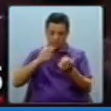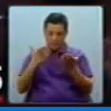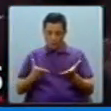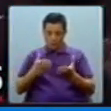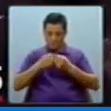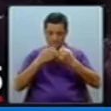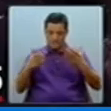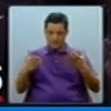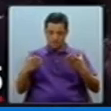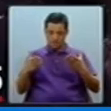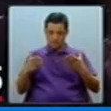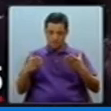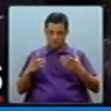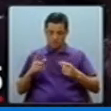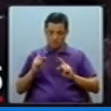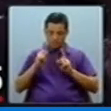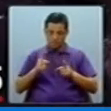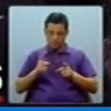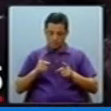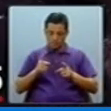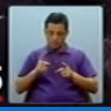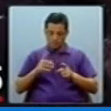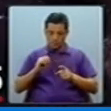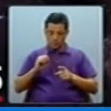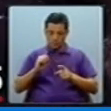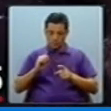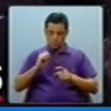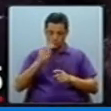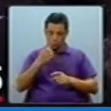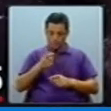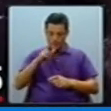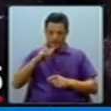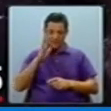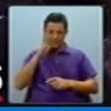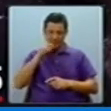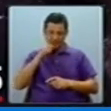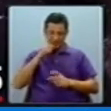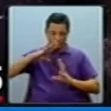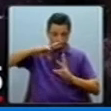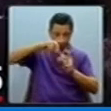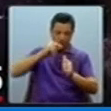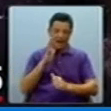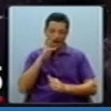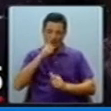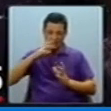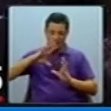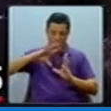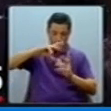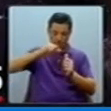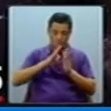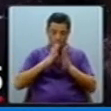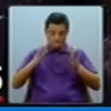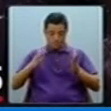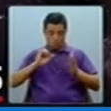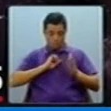mais vezes lá em cima, chamado as super-terras quentes? Será que estas superterras, que são planetas maiores que o nosso próprio planeta